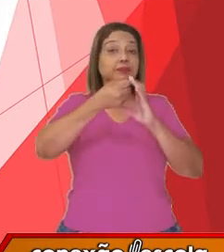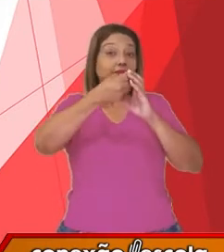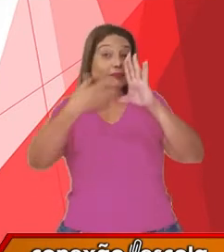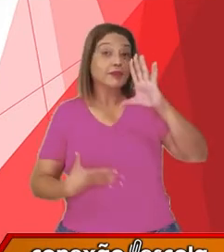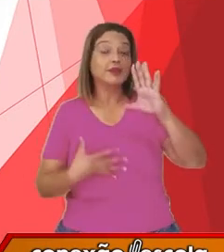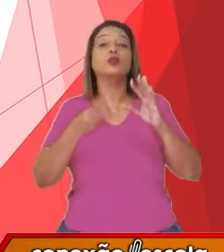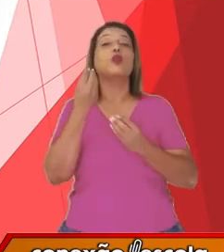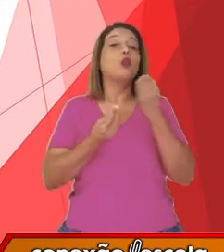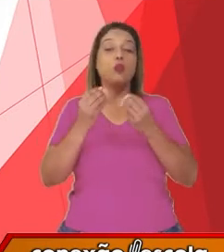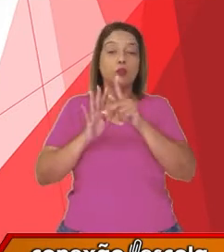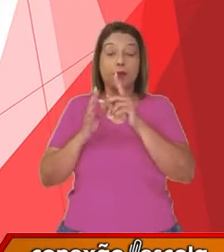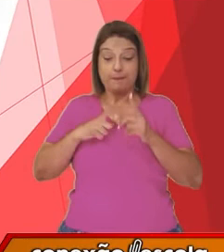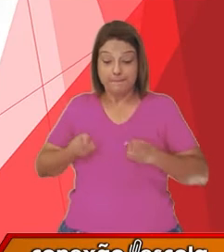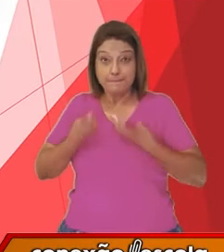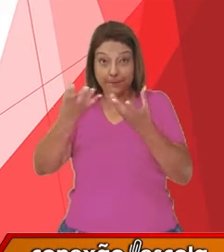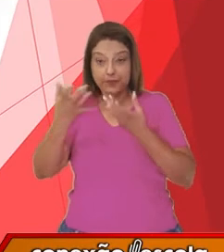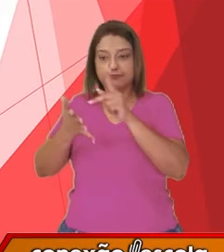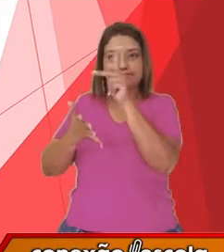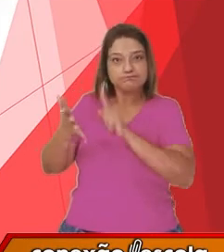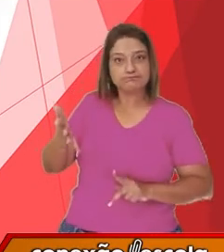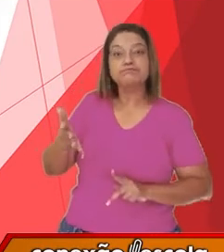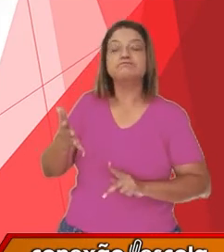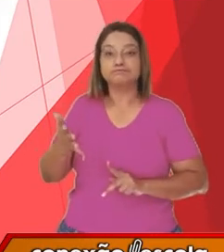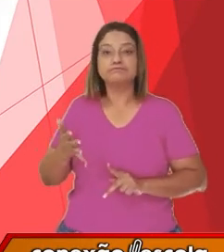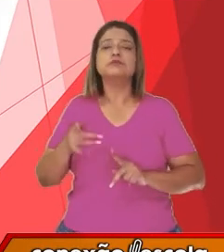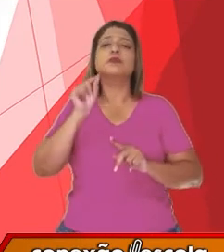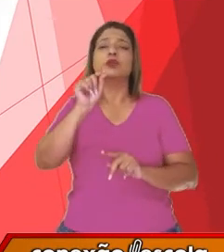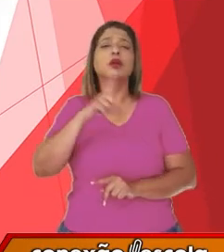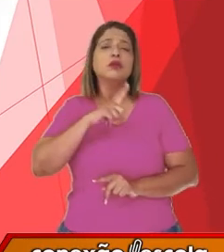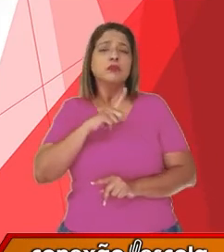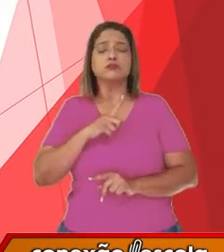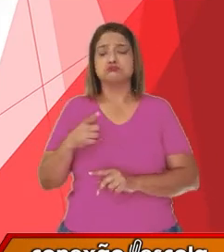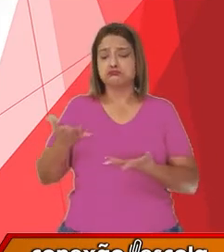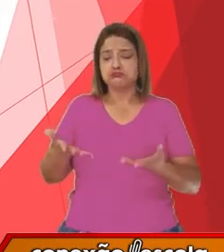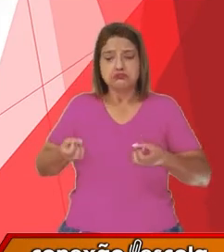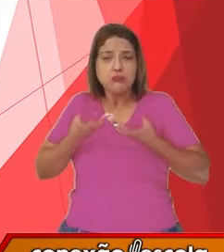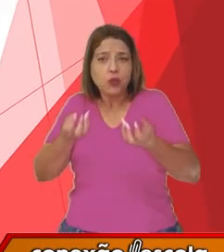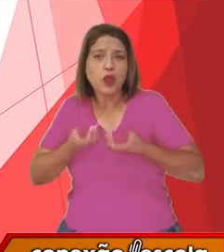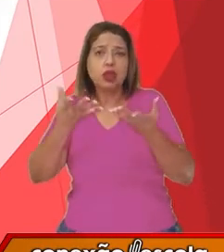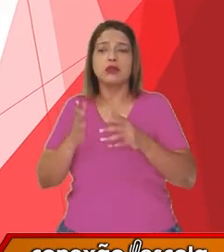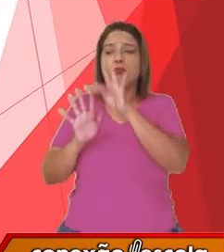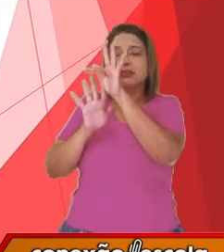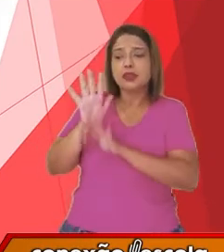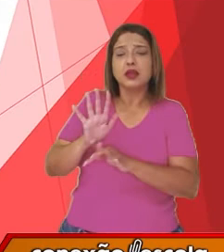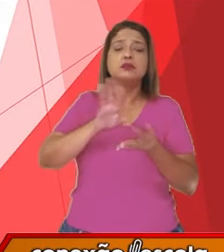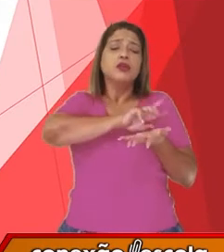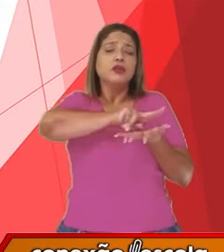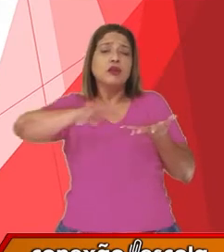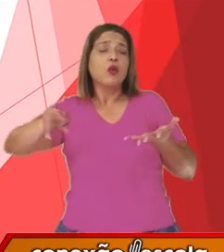Características de um poema. O que diferencia um poema de outros tipos de texto?